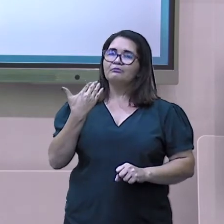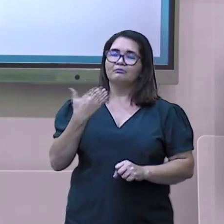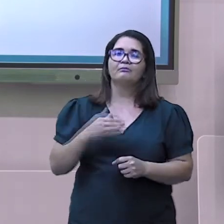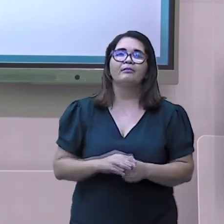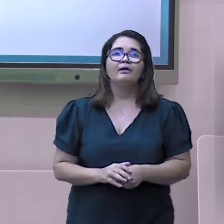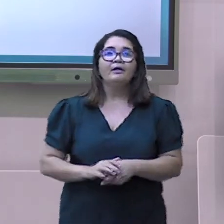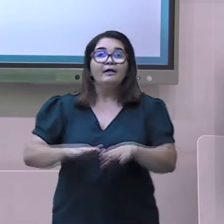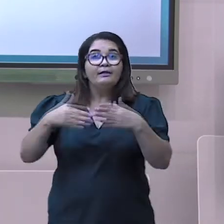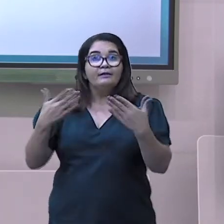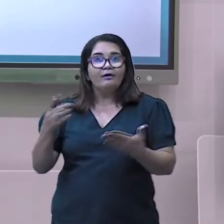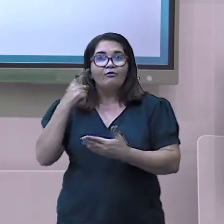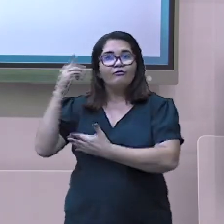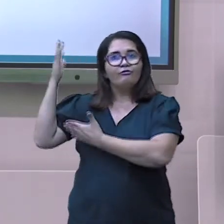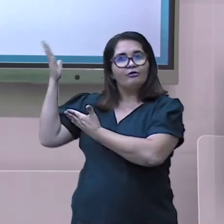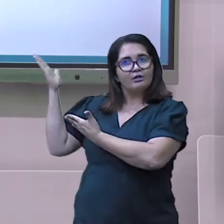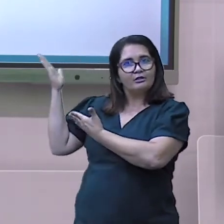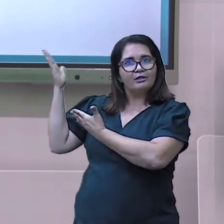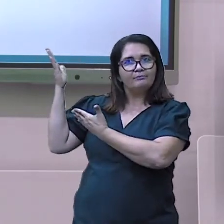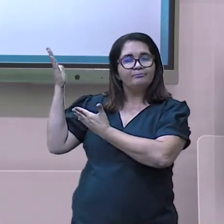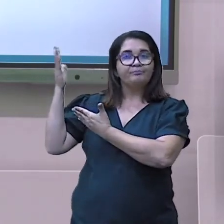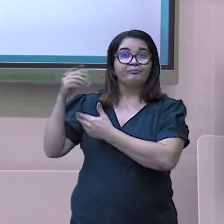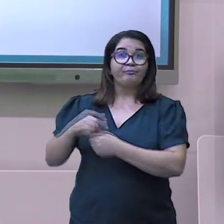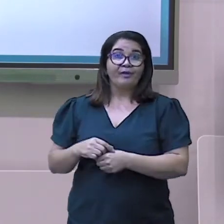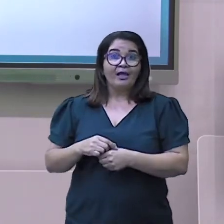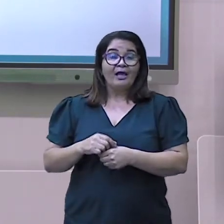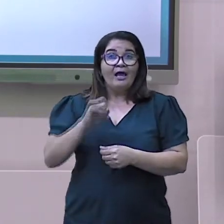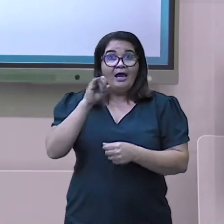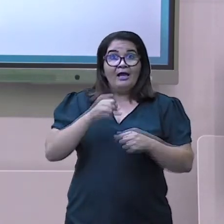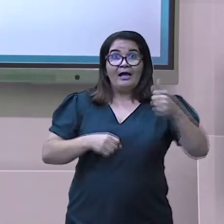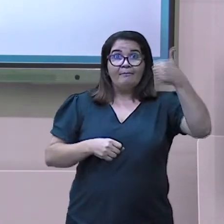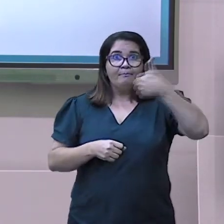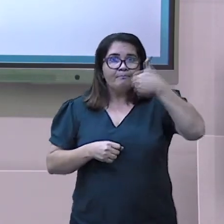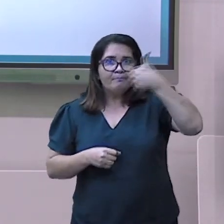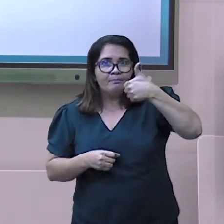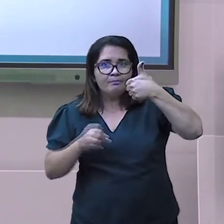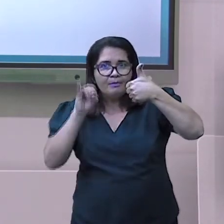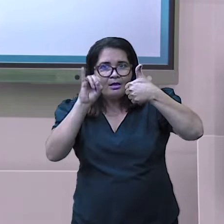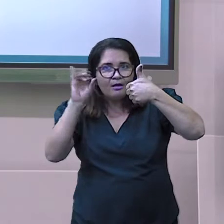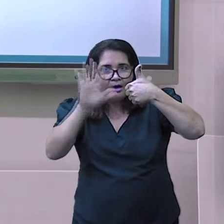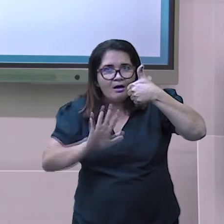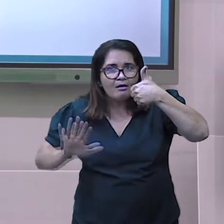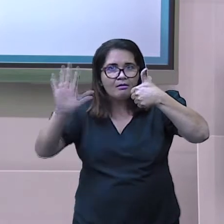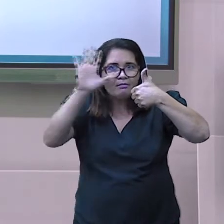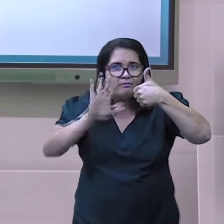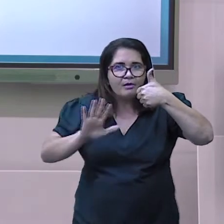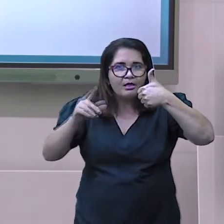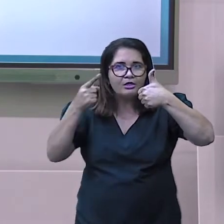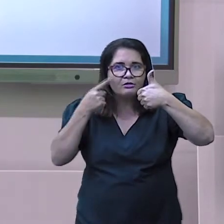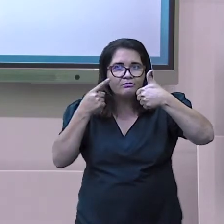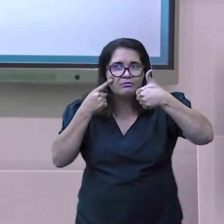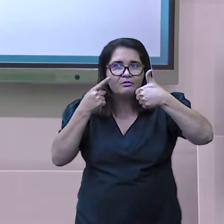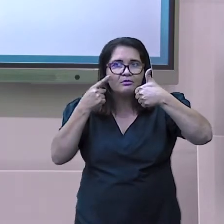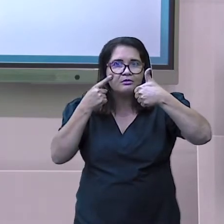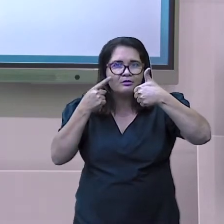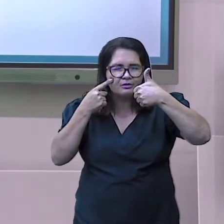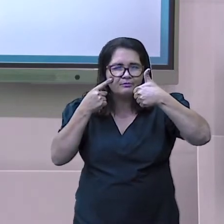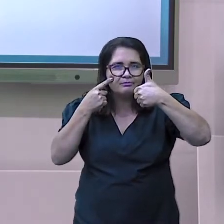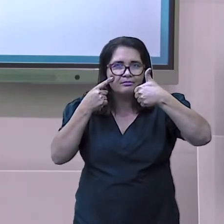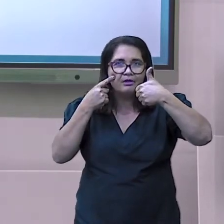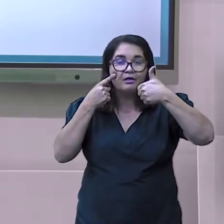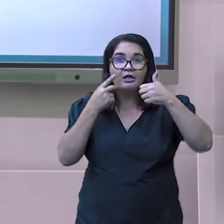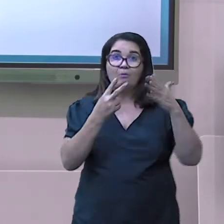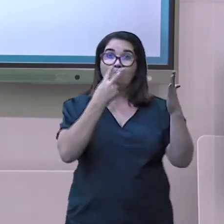Observamos aqui algumas imagens. Na primeira imagem que temos aqui, eu